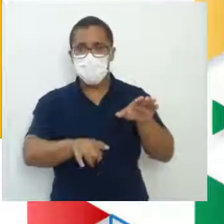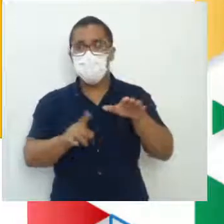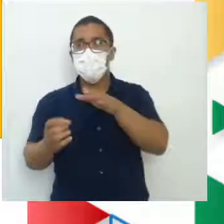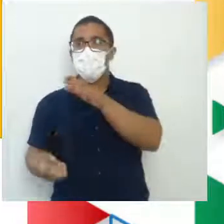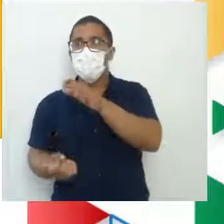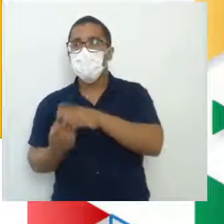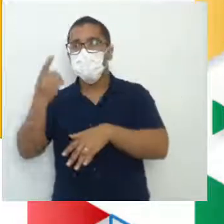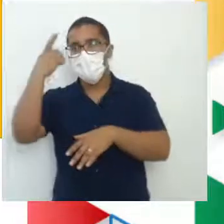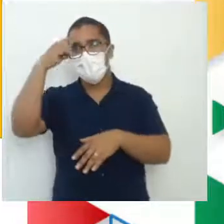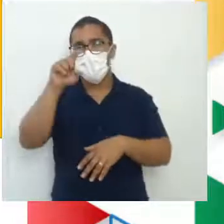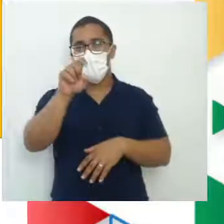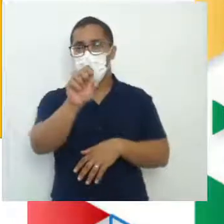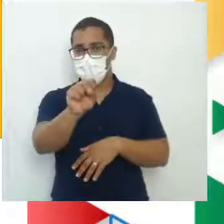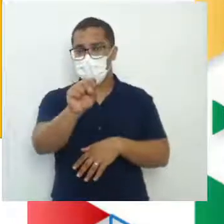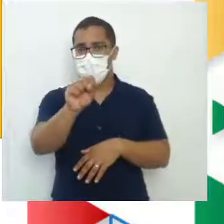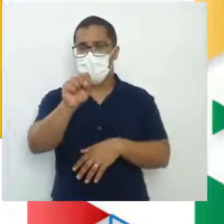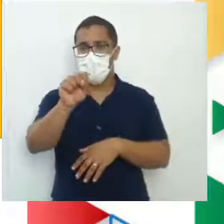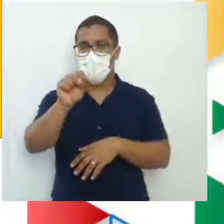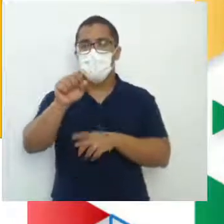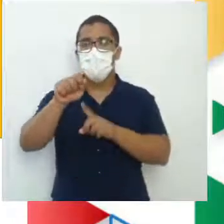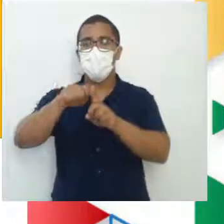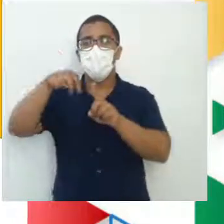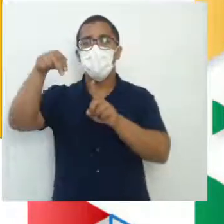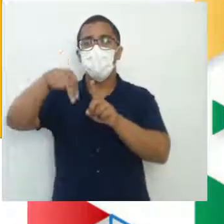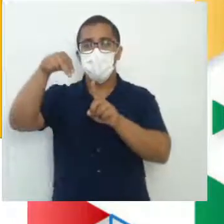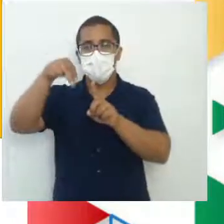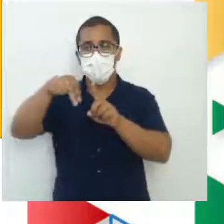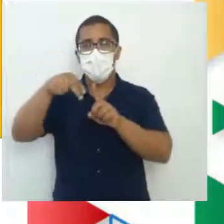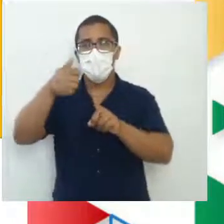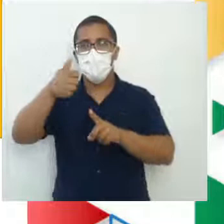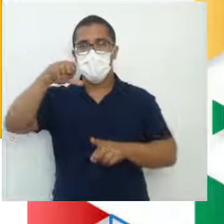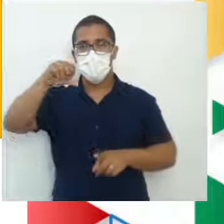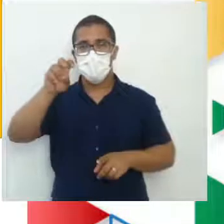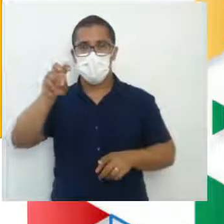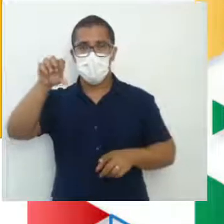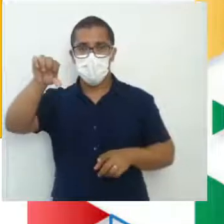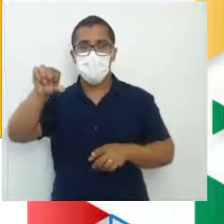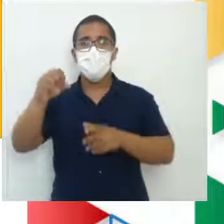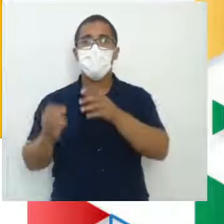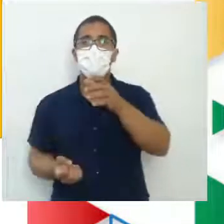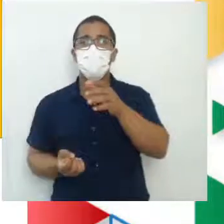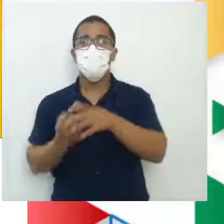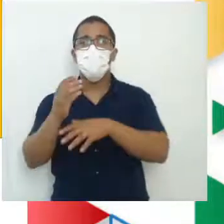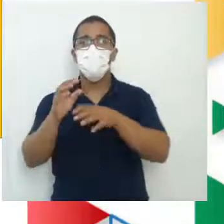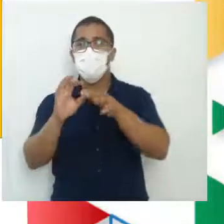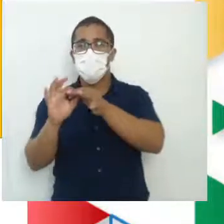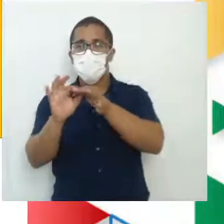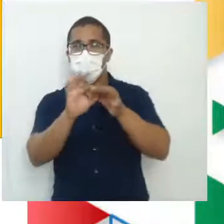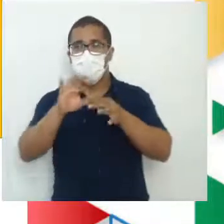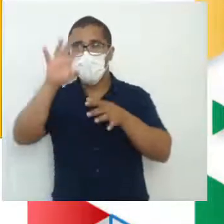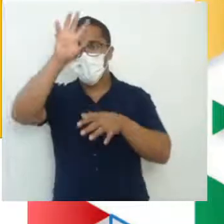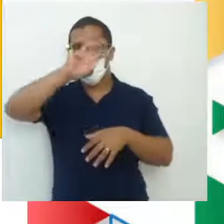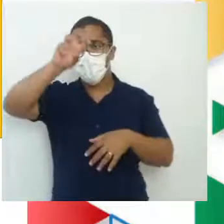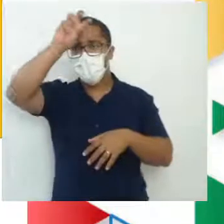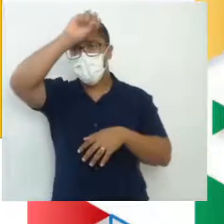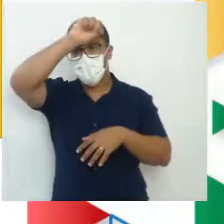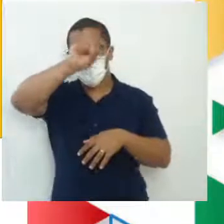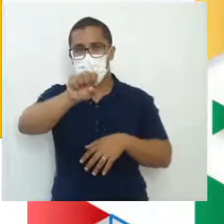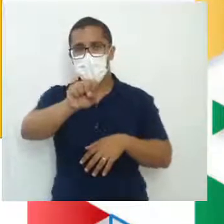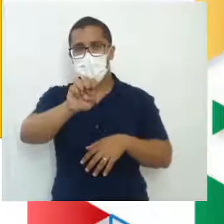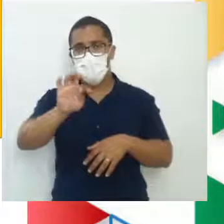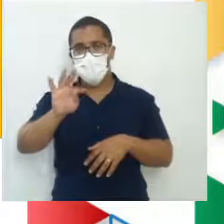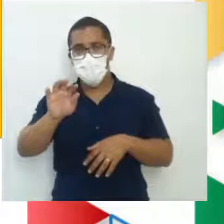de novembro de 59, a União Espiritualista Seta Branca, certo? Na Serra do Ouro, próximo